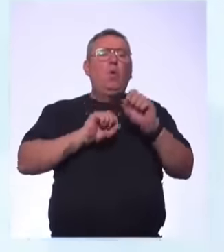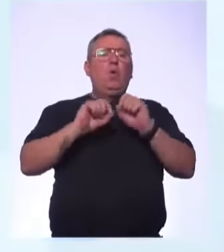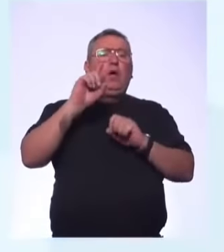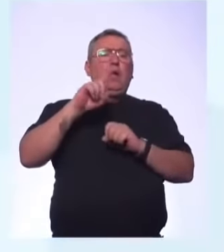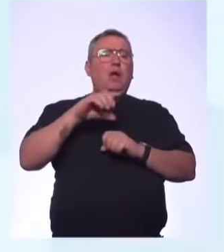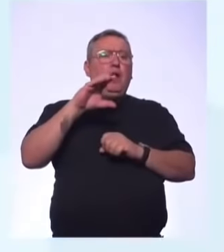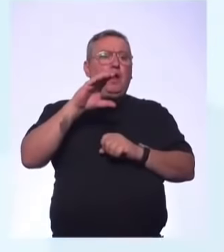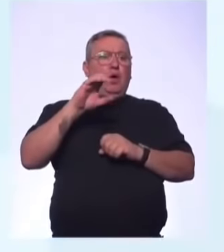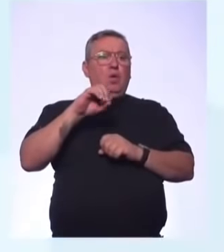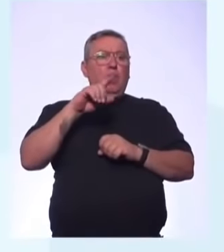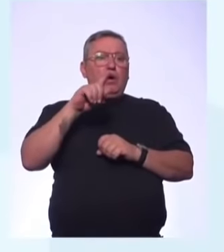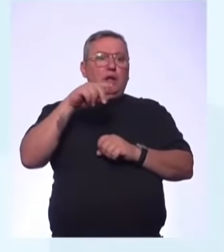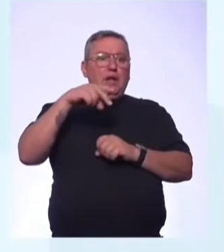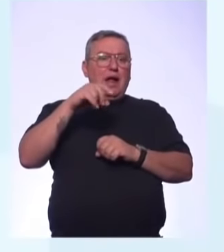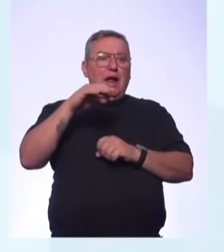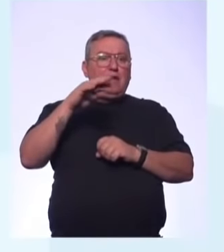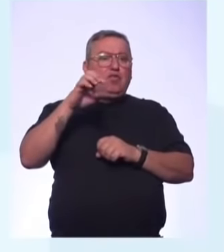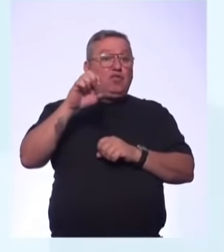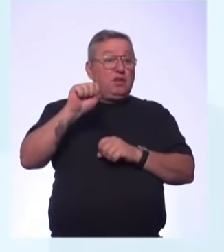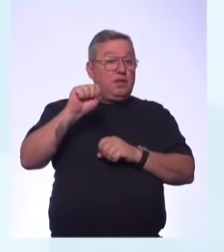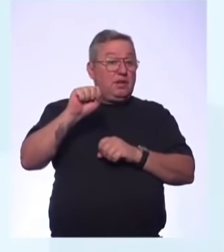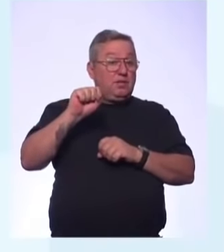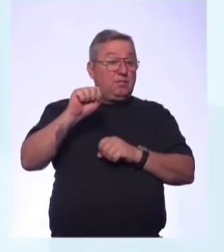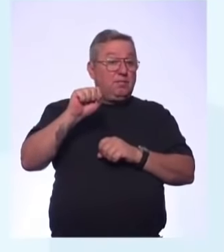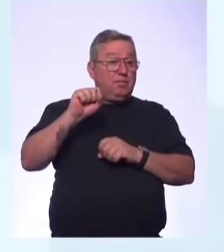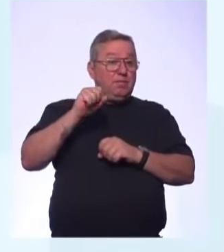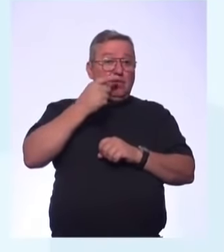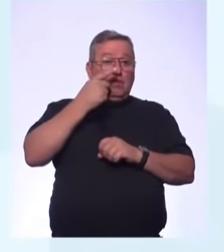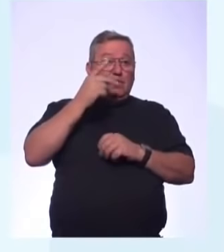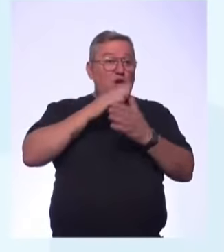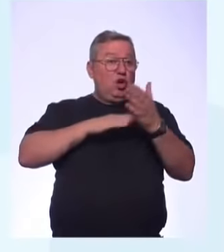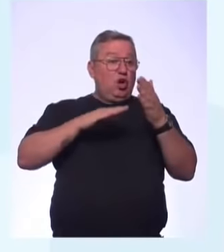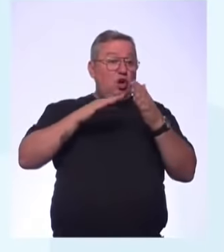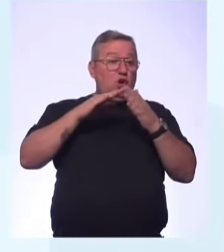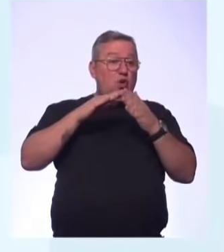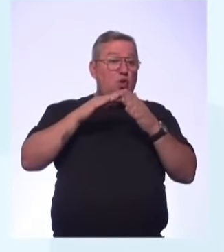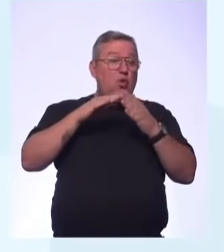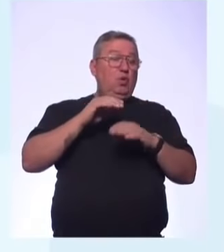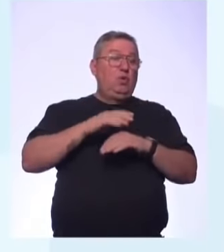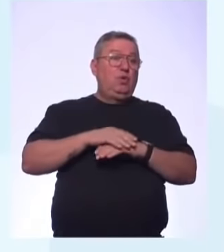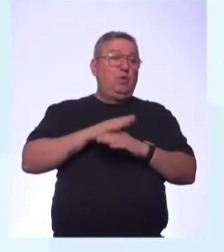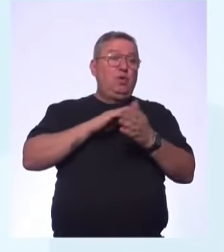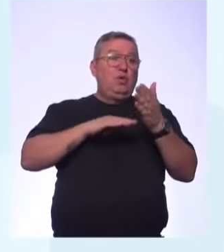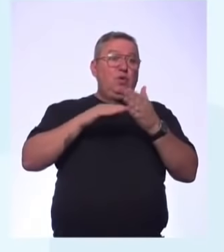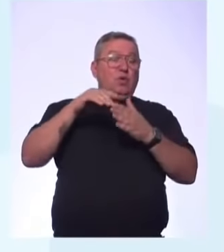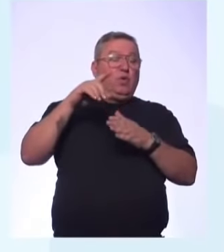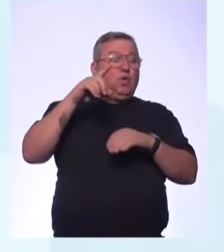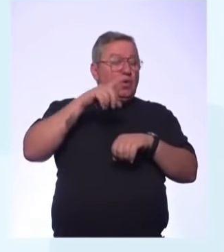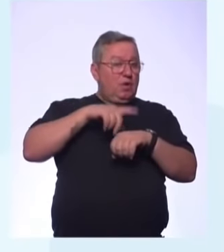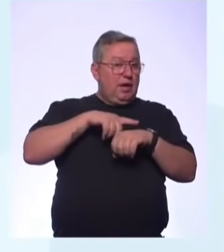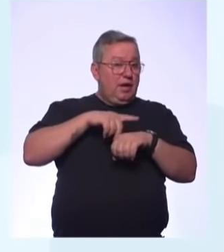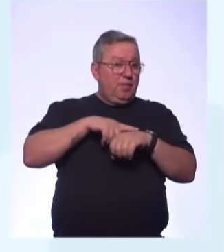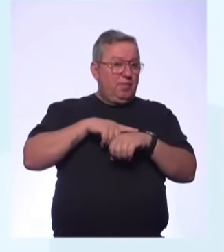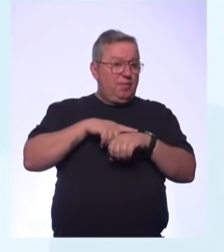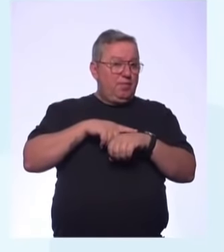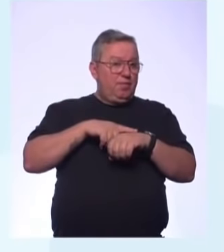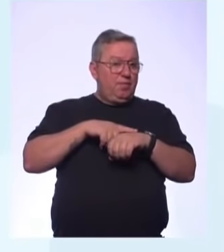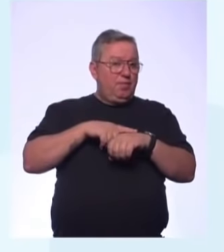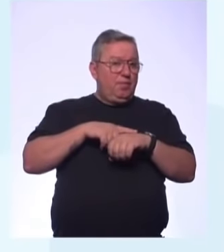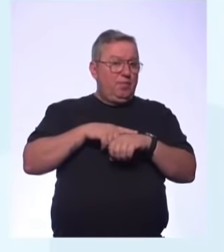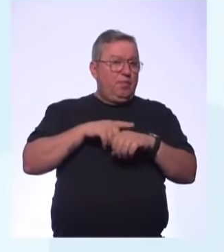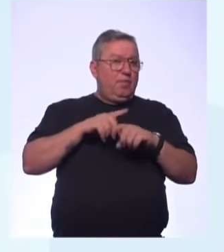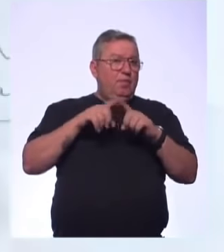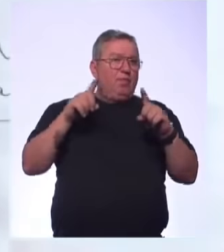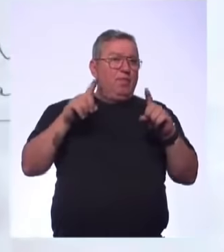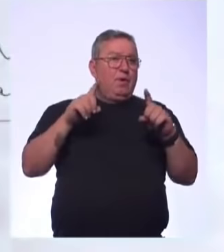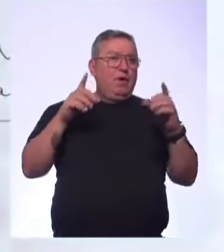are cognates? O que são cognatos? Eu falei o tempo inteiro, né? A gente falou disso um bimestre inteiro. Um bimestre inteiro. Só